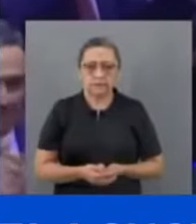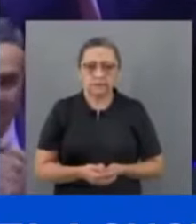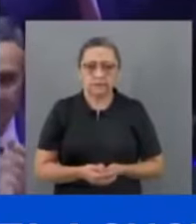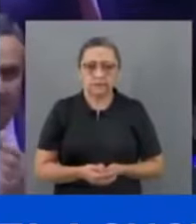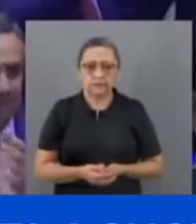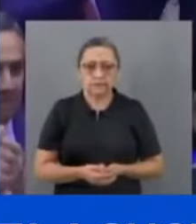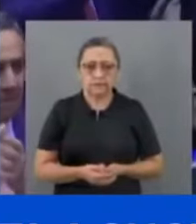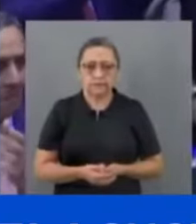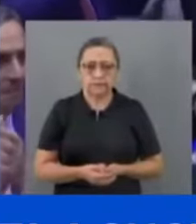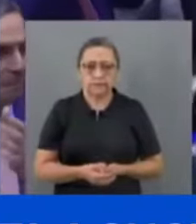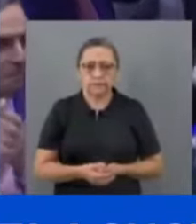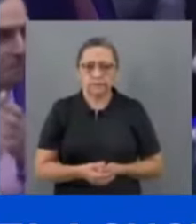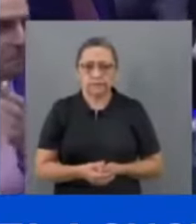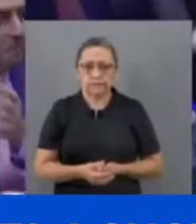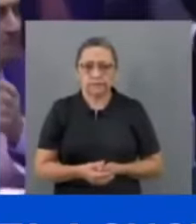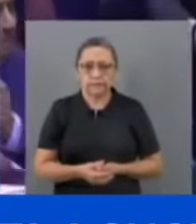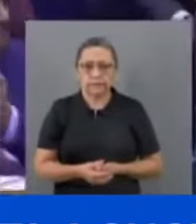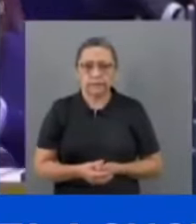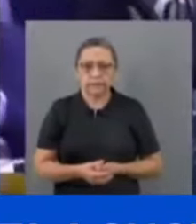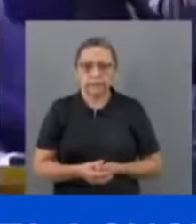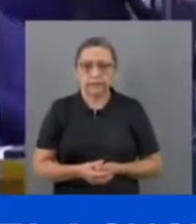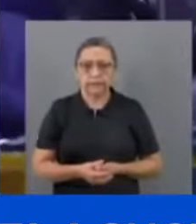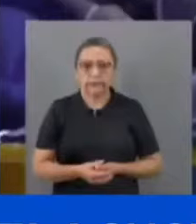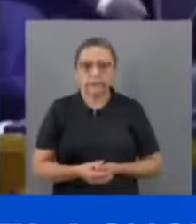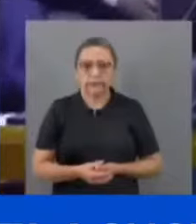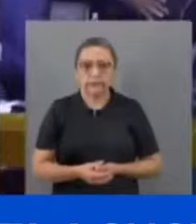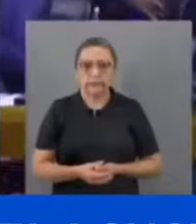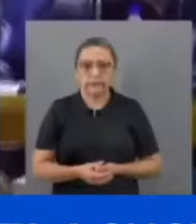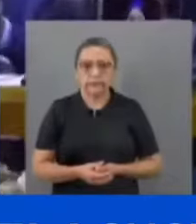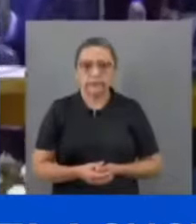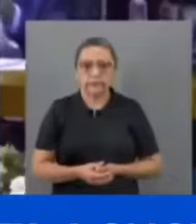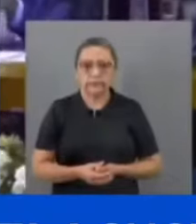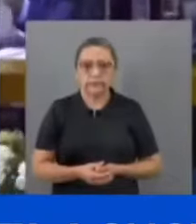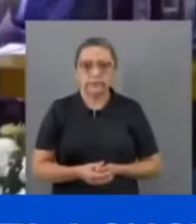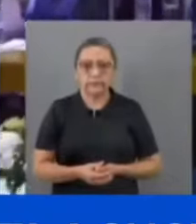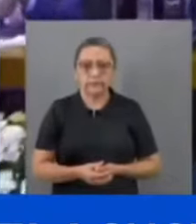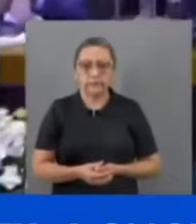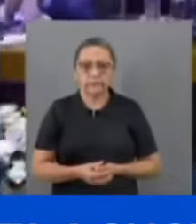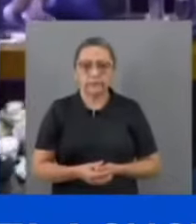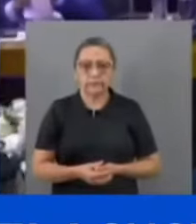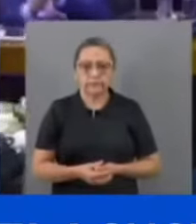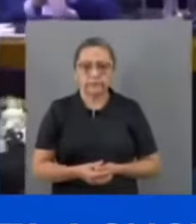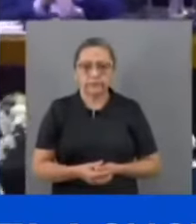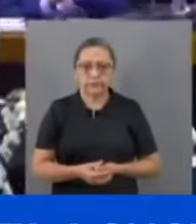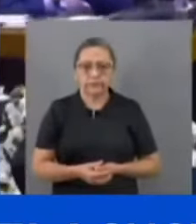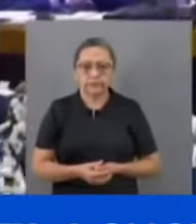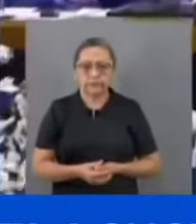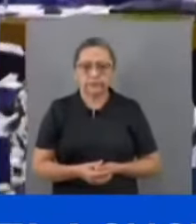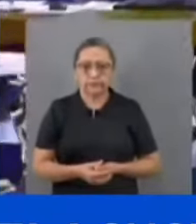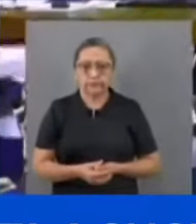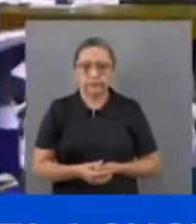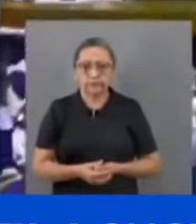ele queira ver longe a data que ele vai sair da presidência da Câmara, o ano que antecede essa